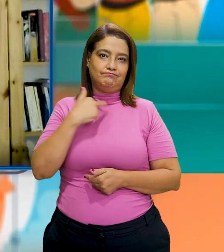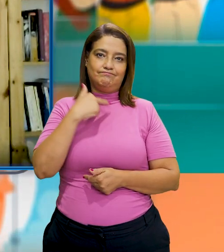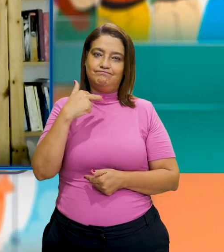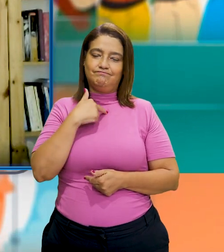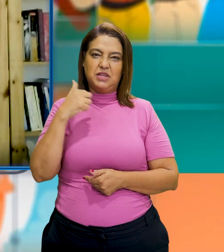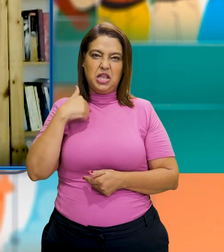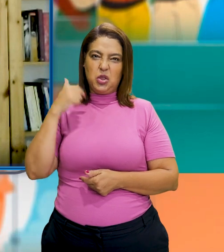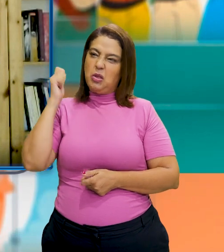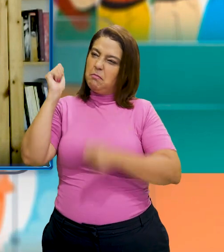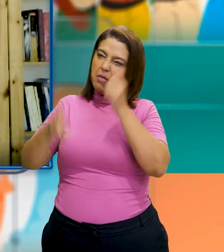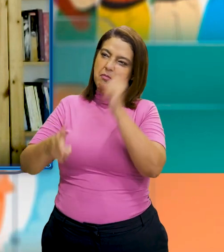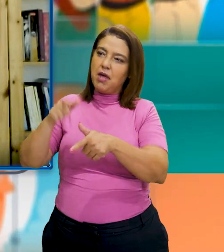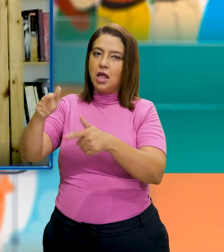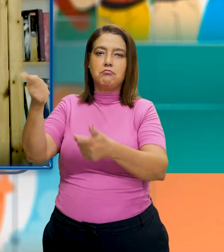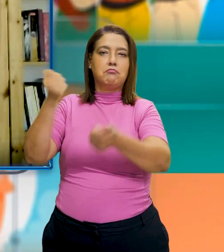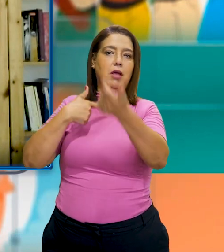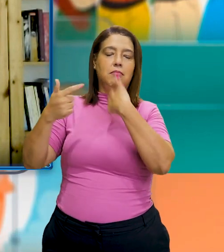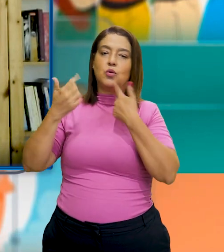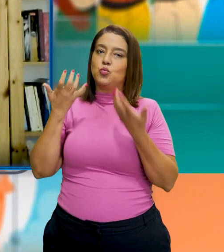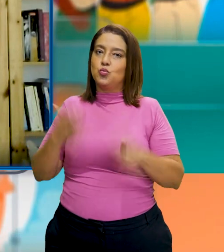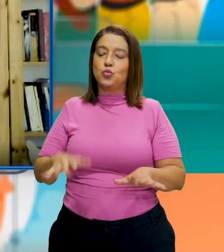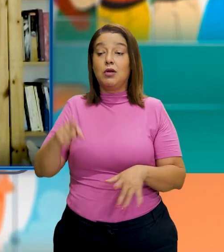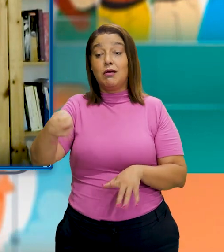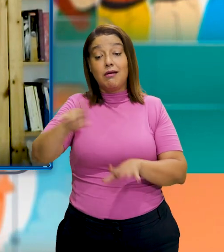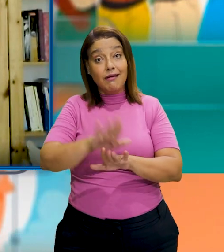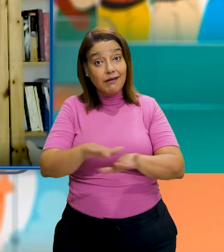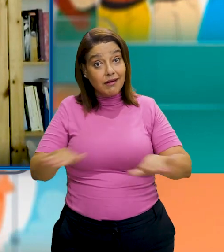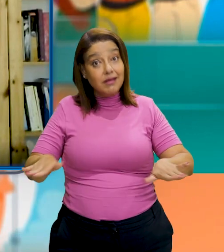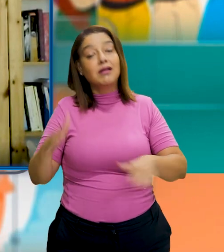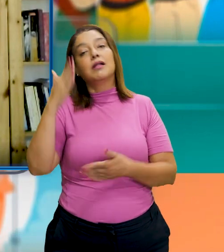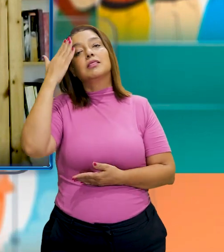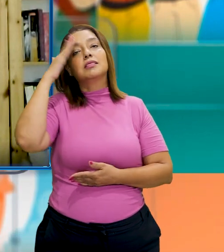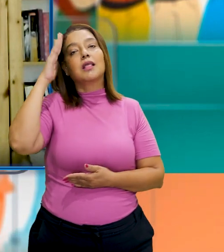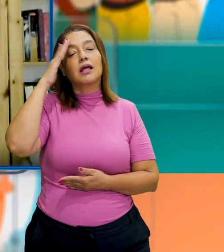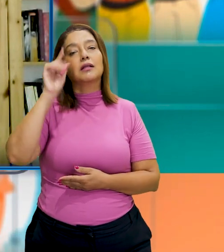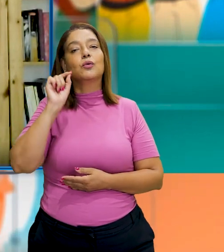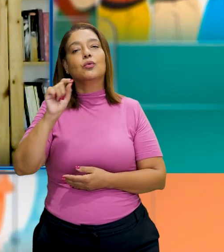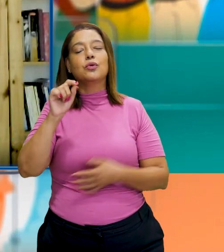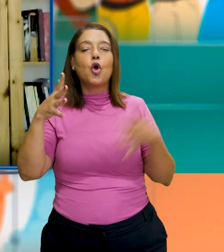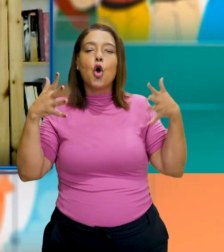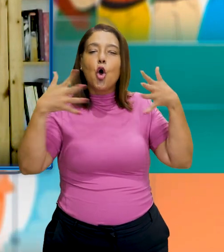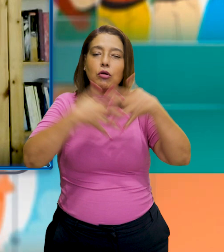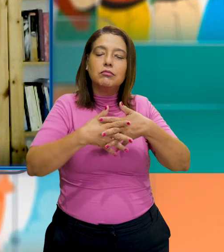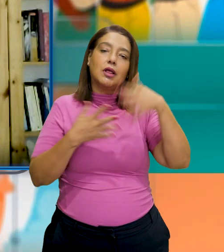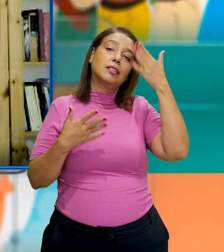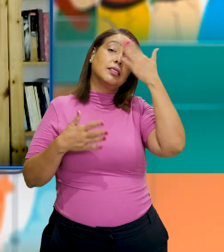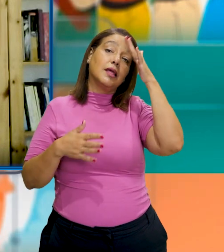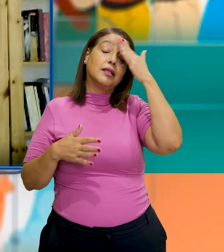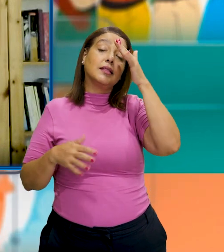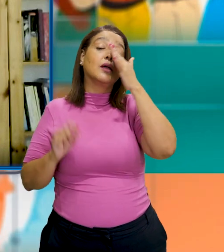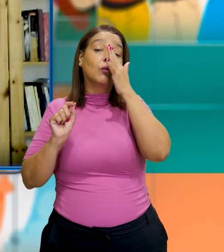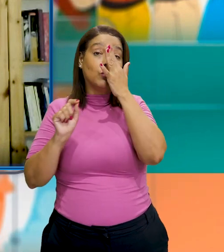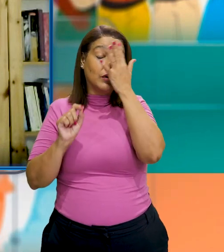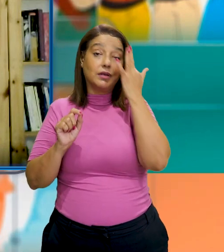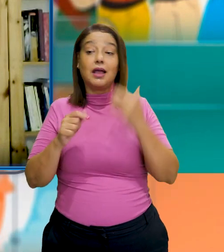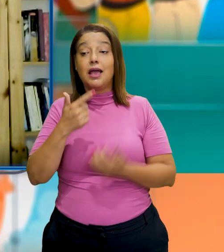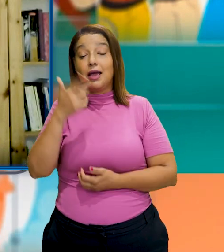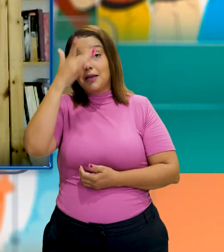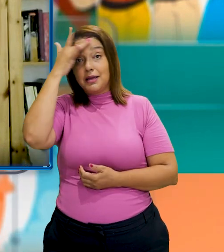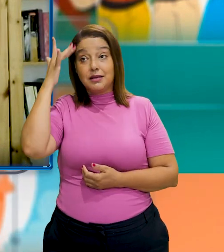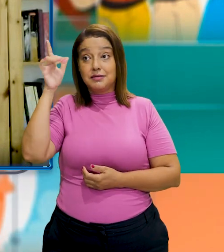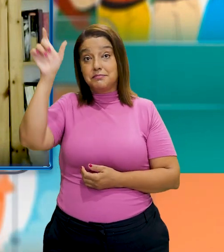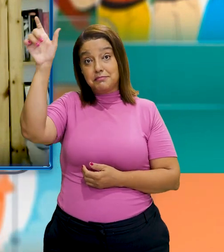você não quer que faça com você. Porque são crianças, né? Então, essa complexidade de entender que a